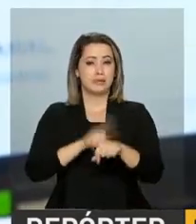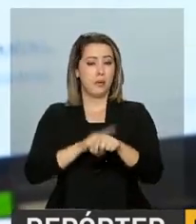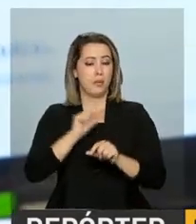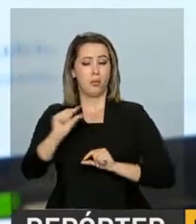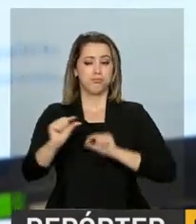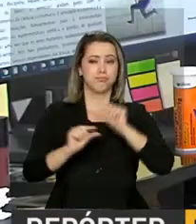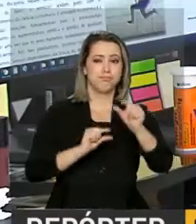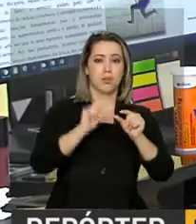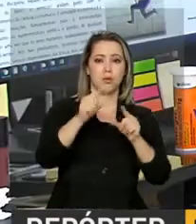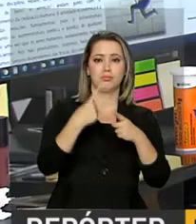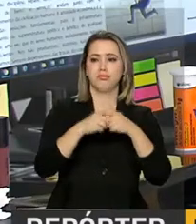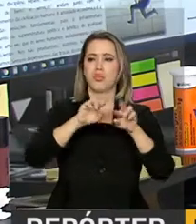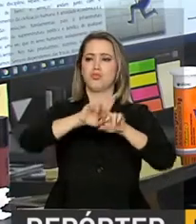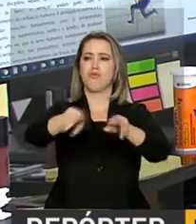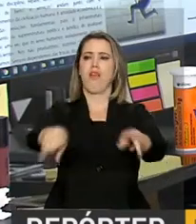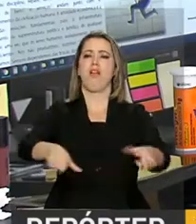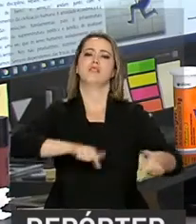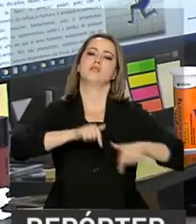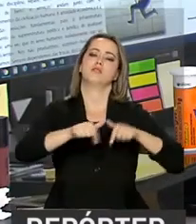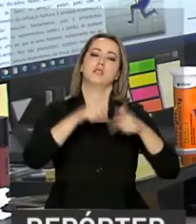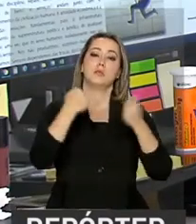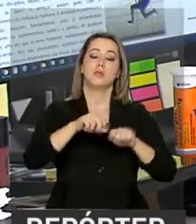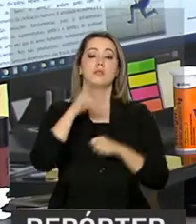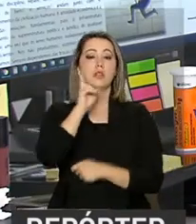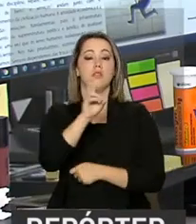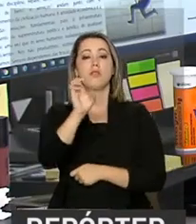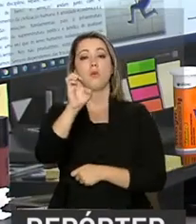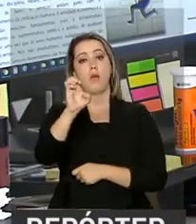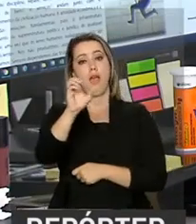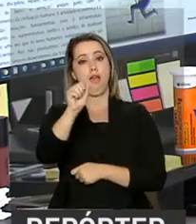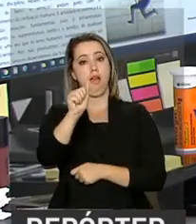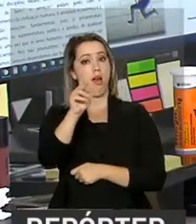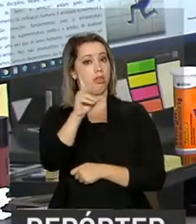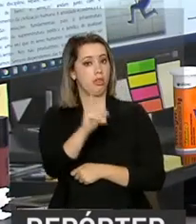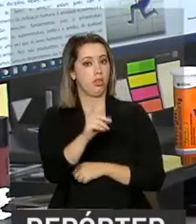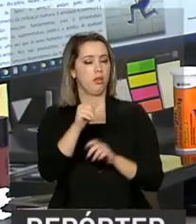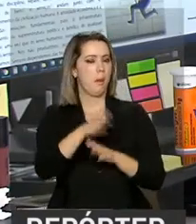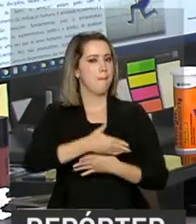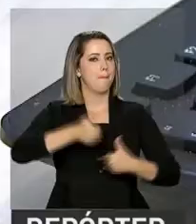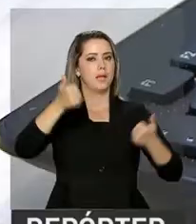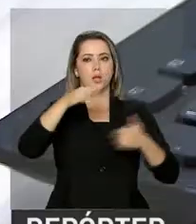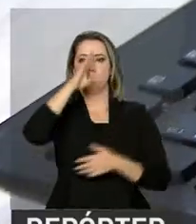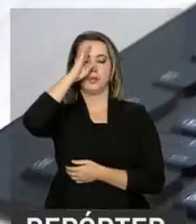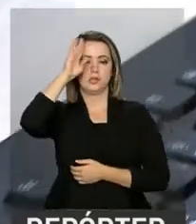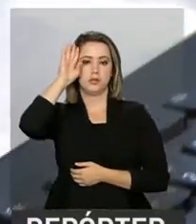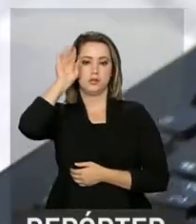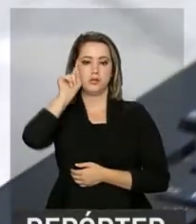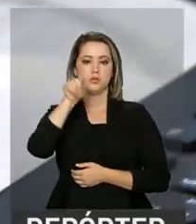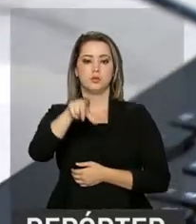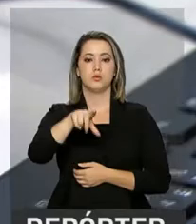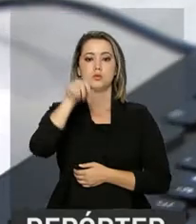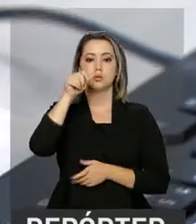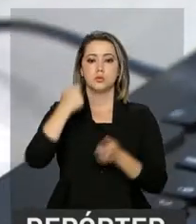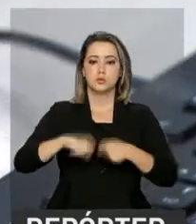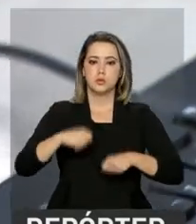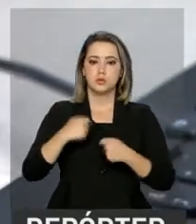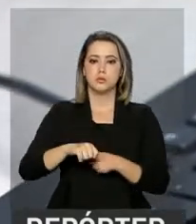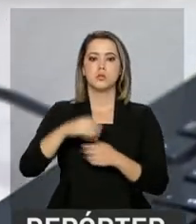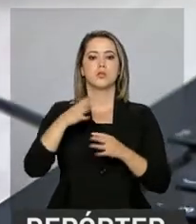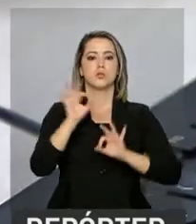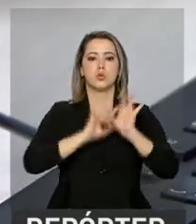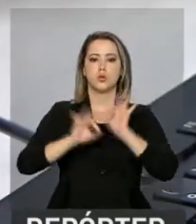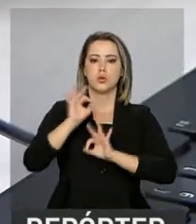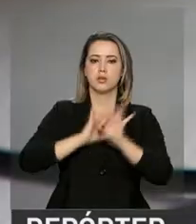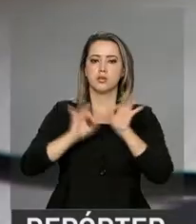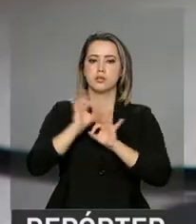domésticas helena viu na educação a distância o melhor caminho para o curso superior a decisão que exigiu disciplina organização